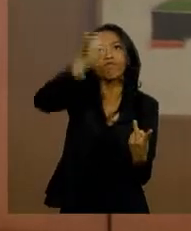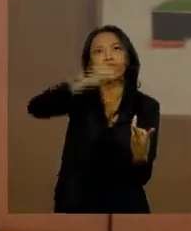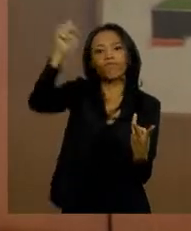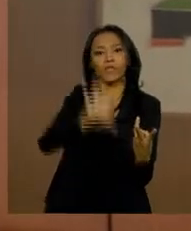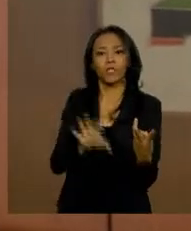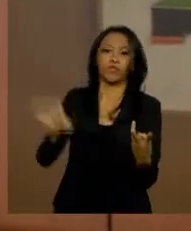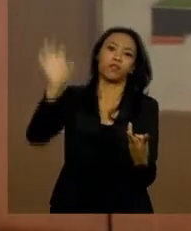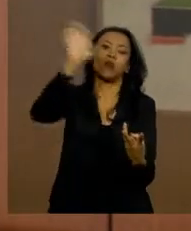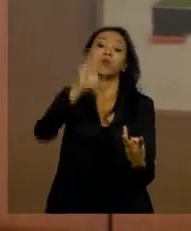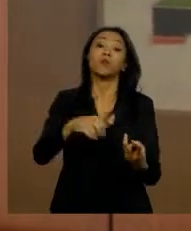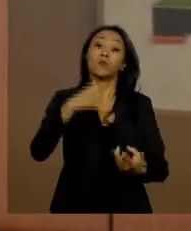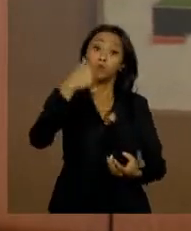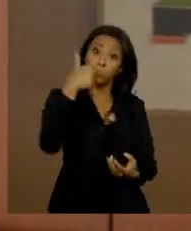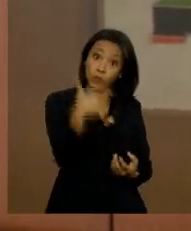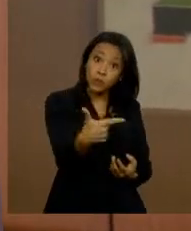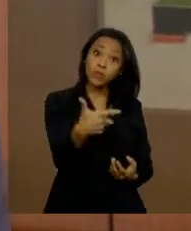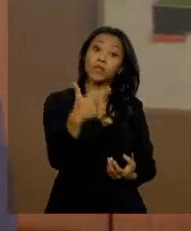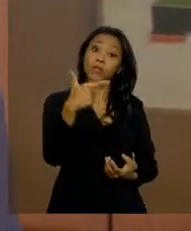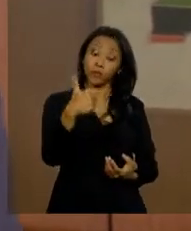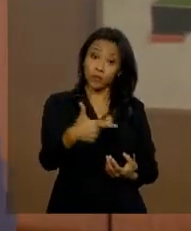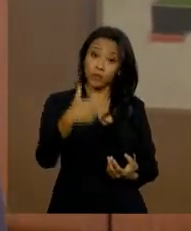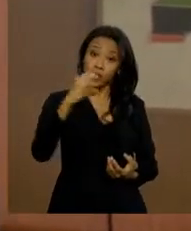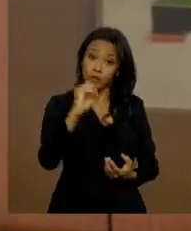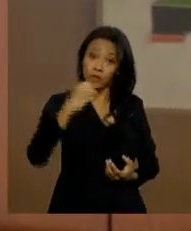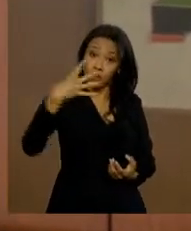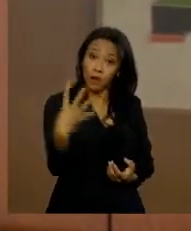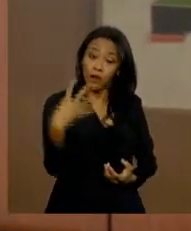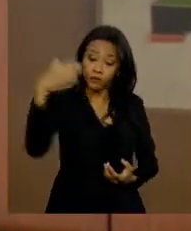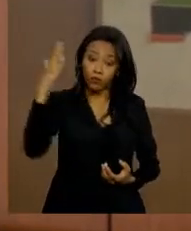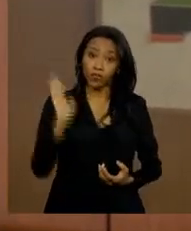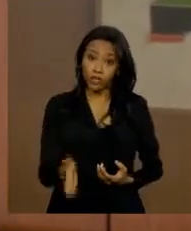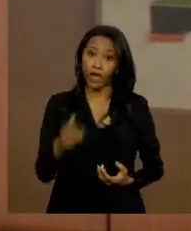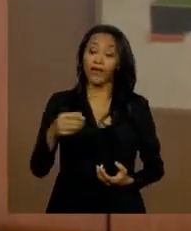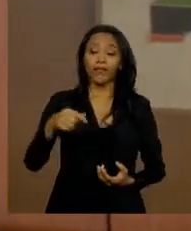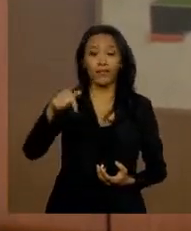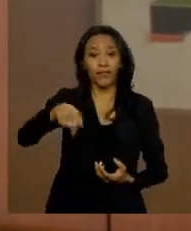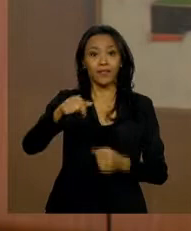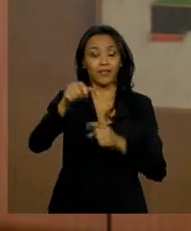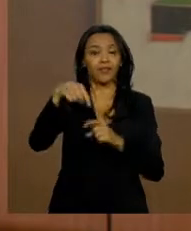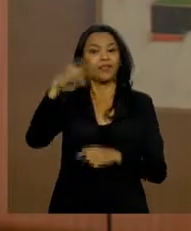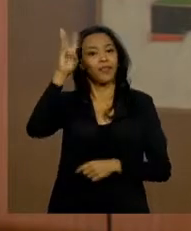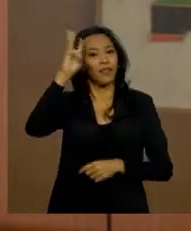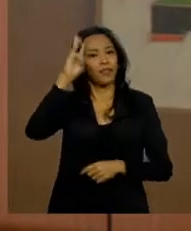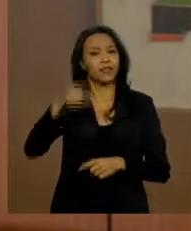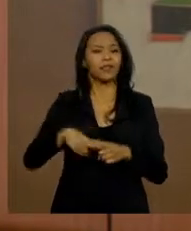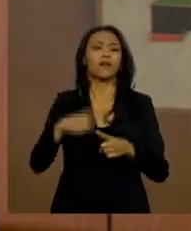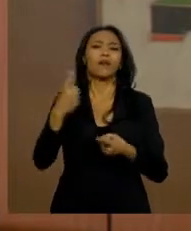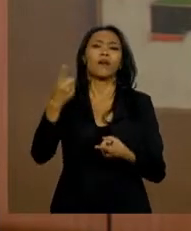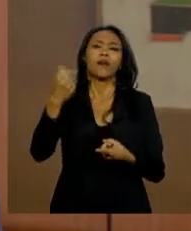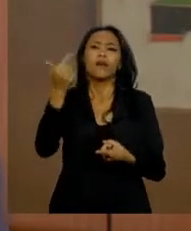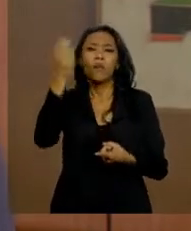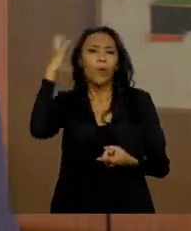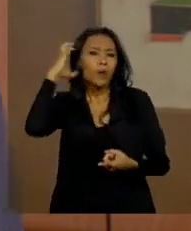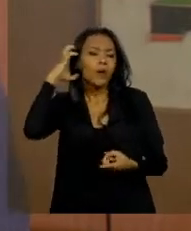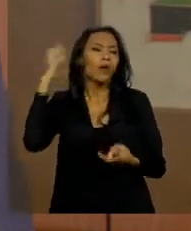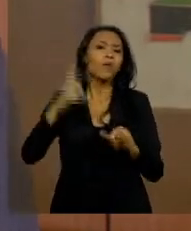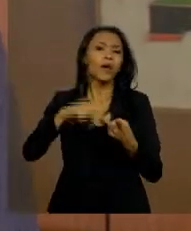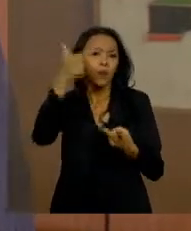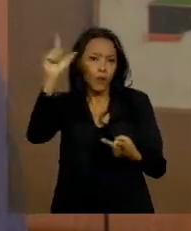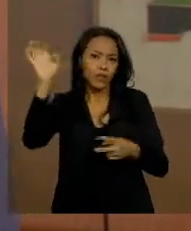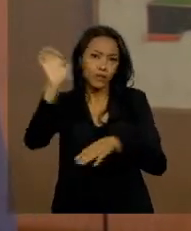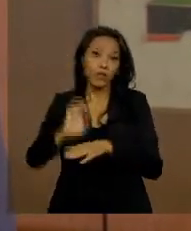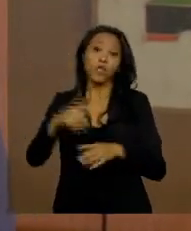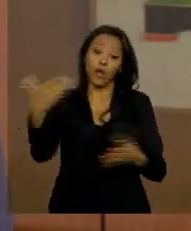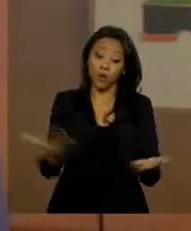estados 204 foram nesta terça-feira para manaus e cuiabá nesta quarta-feira 223